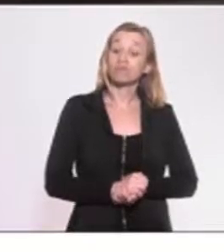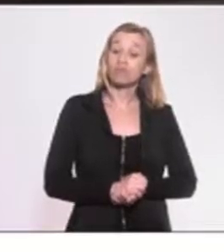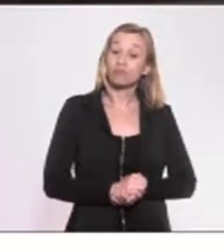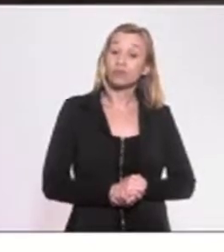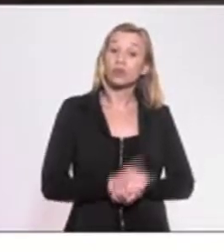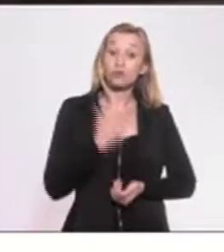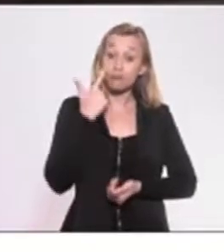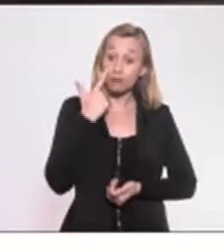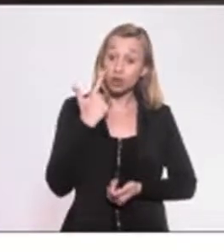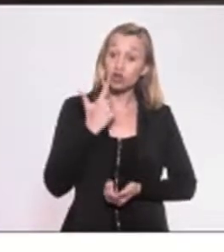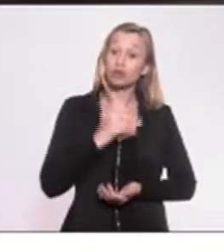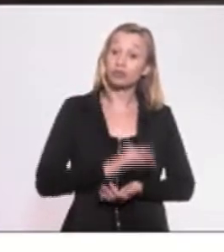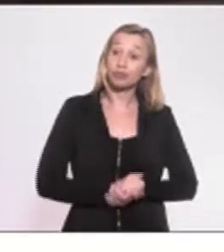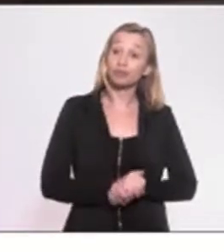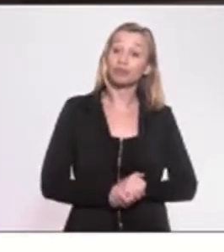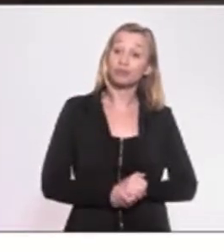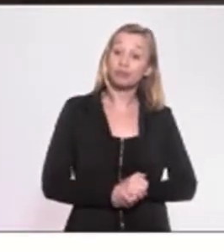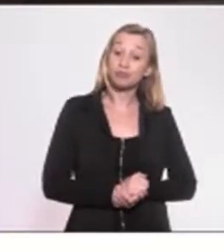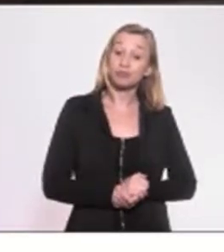visto que